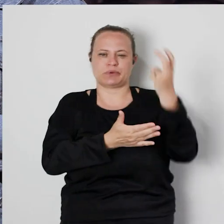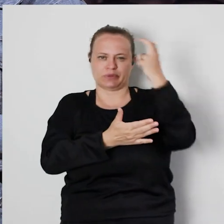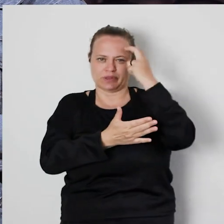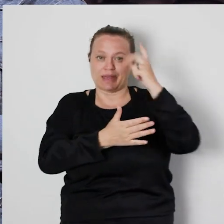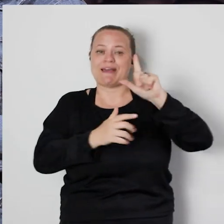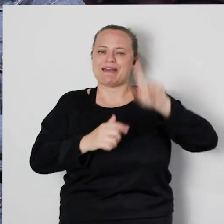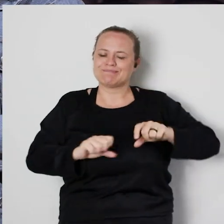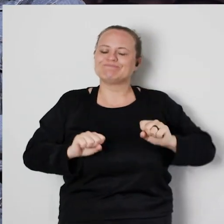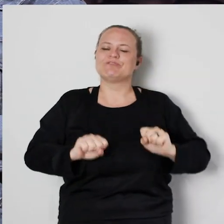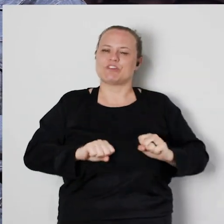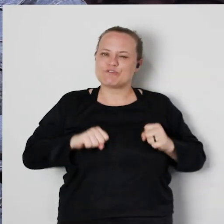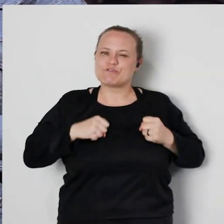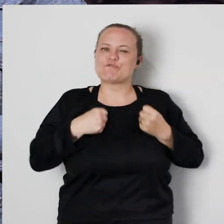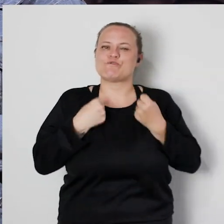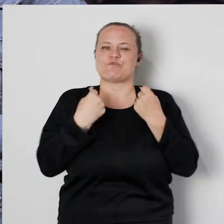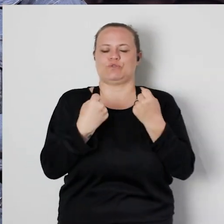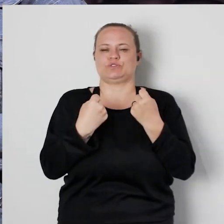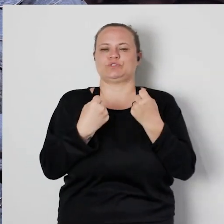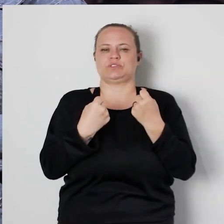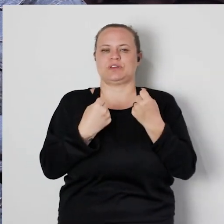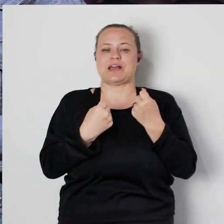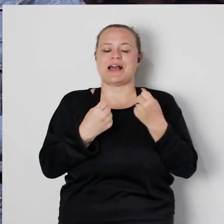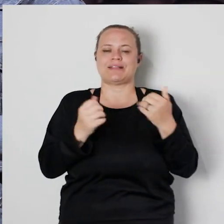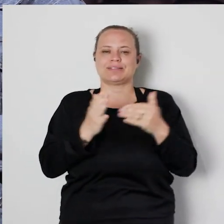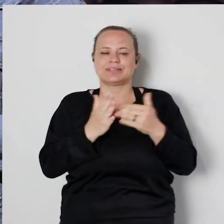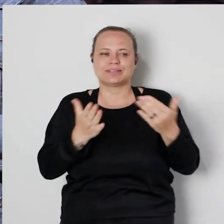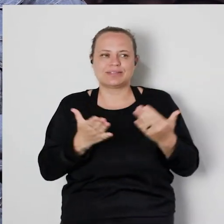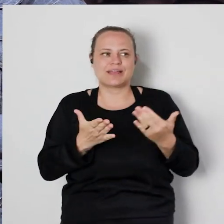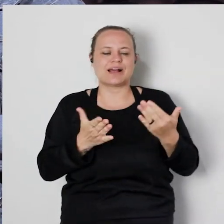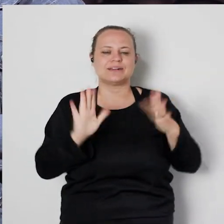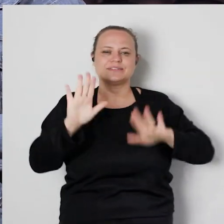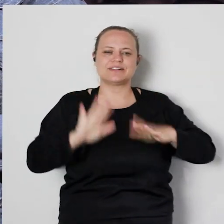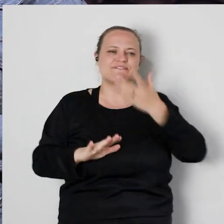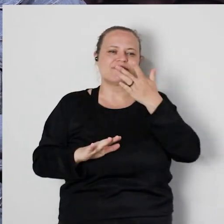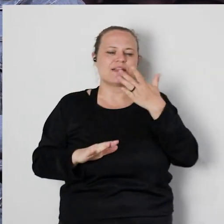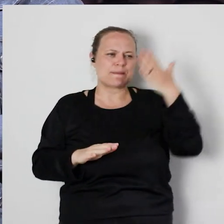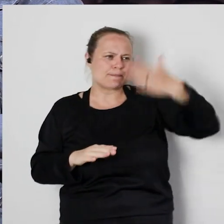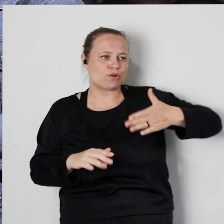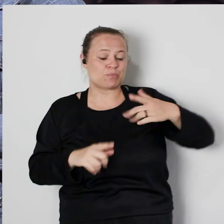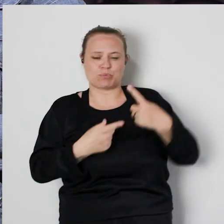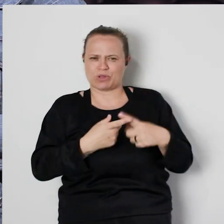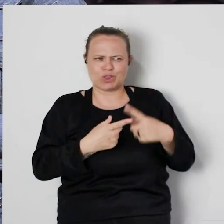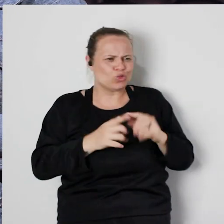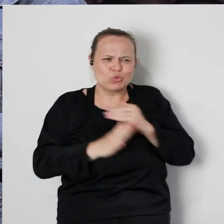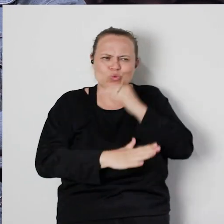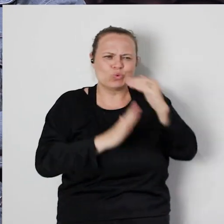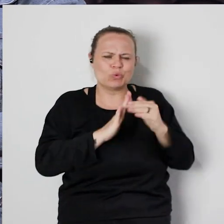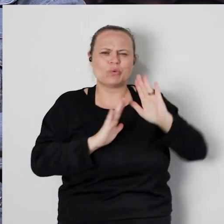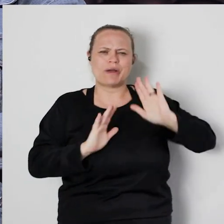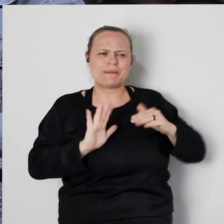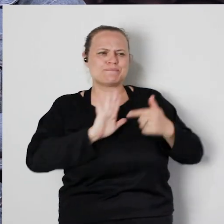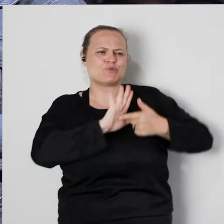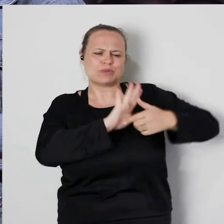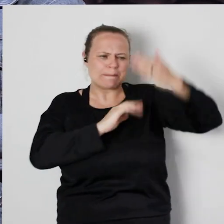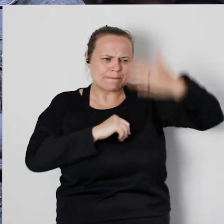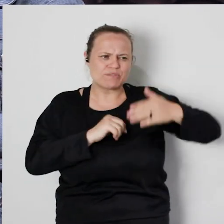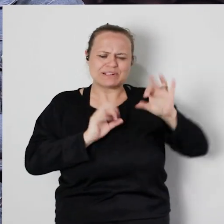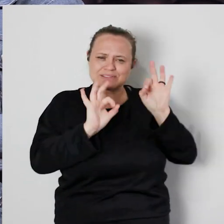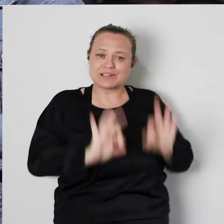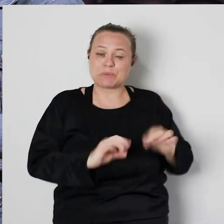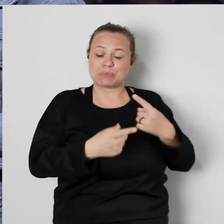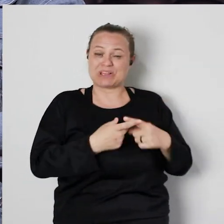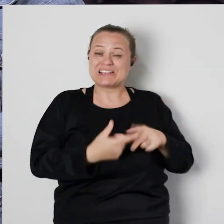educação, de transformação social, que sempre na cultura é muito forte, né? A gente até questiona muitas